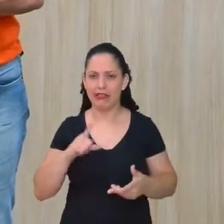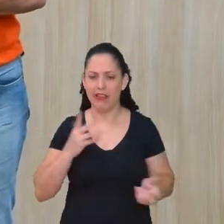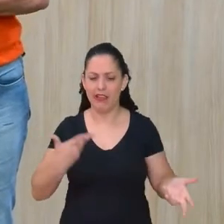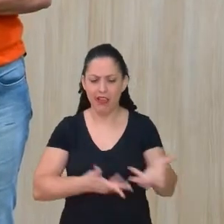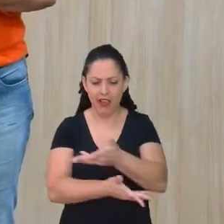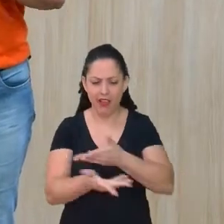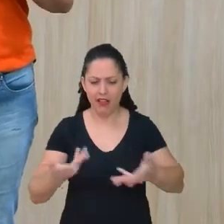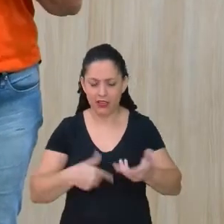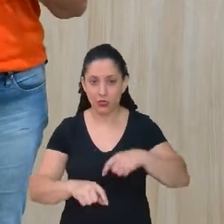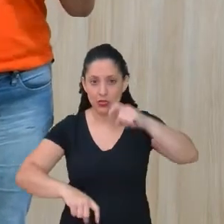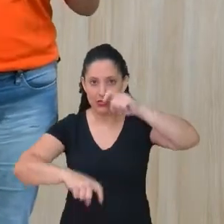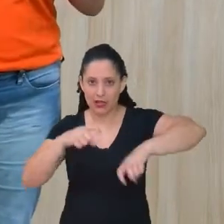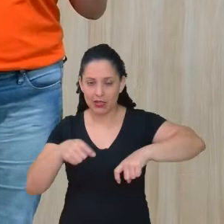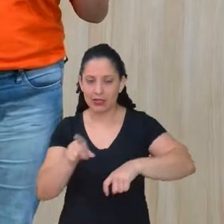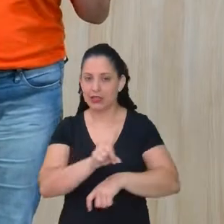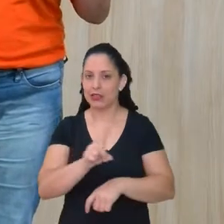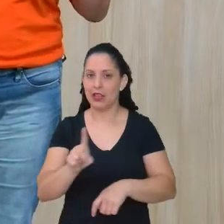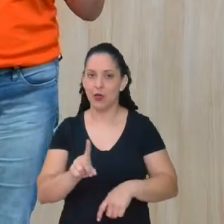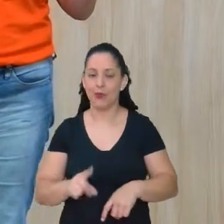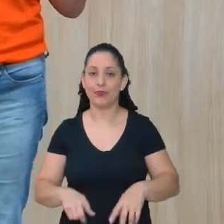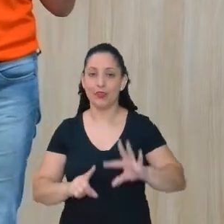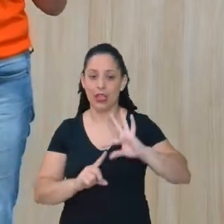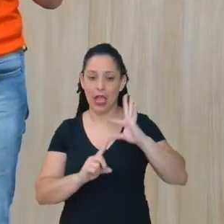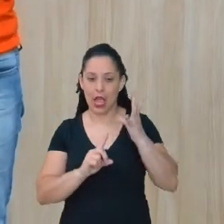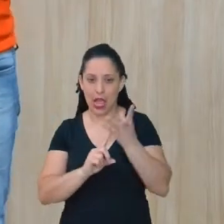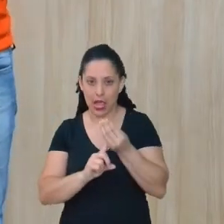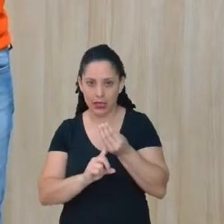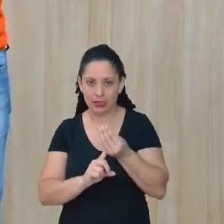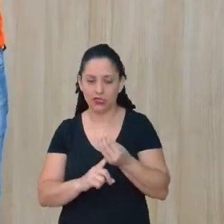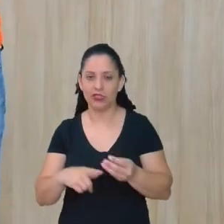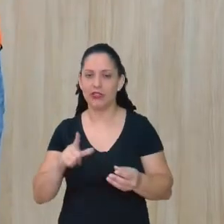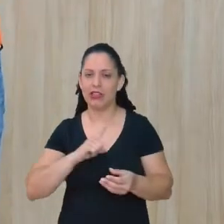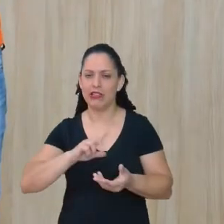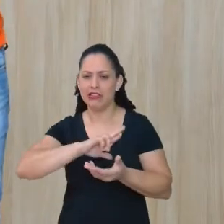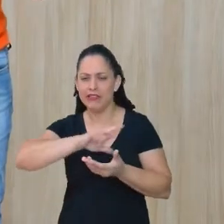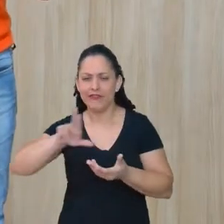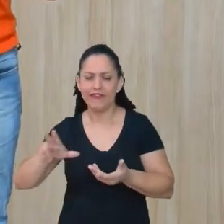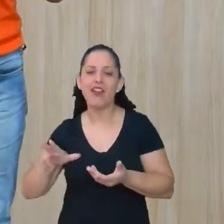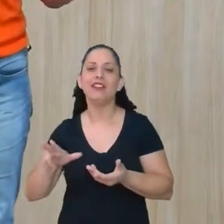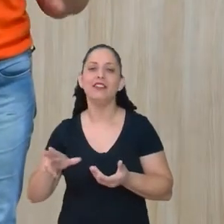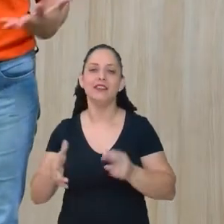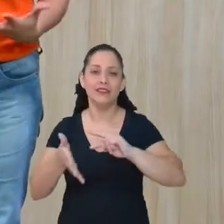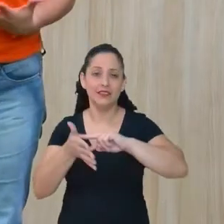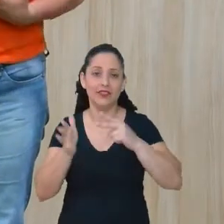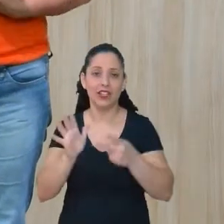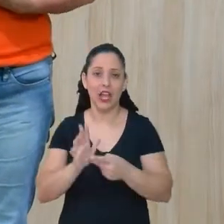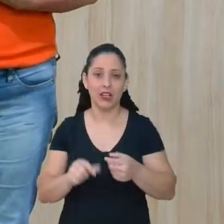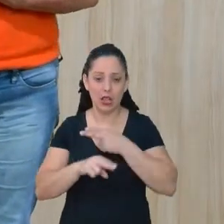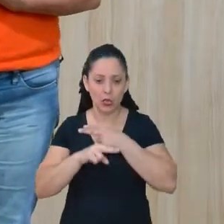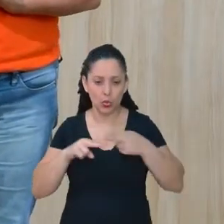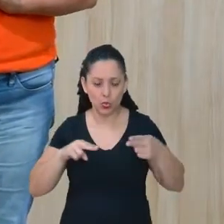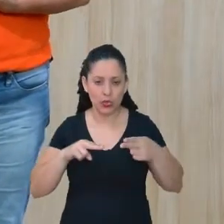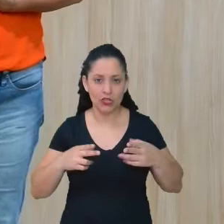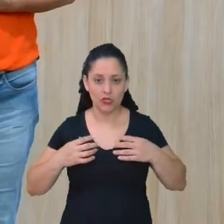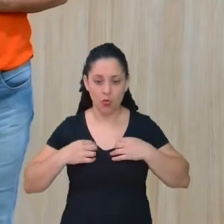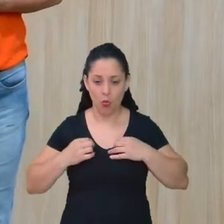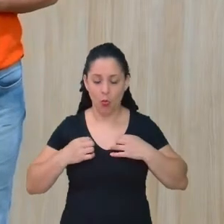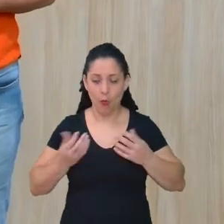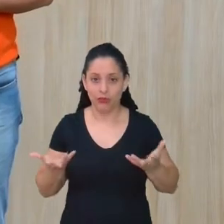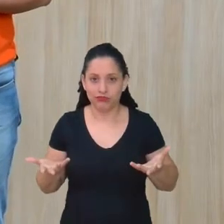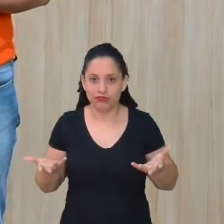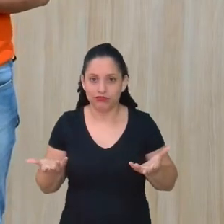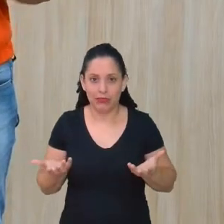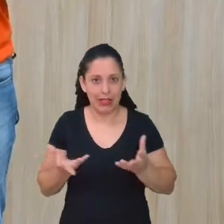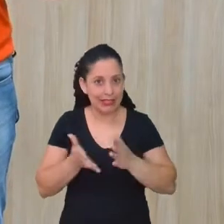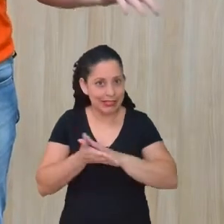Não. Na arte, a nudez tem outros significados. A nudez na arte, ela pode, por exemplo, querer passar a